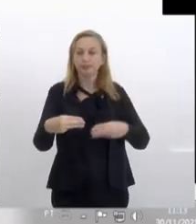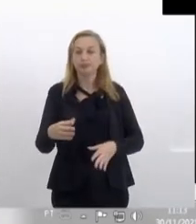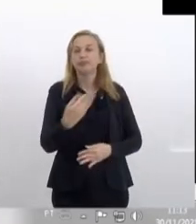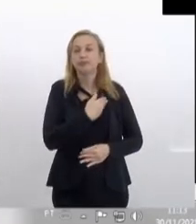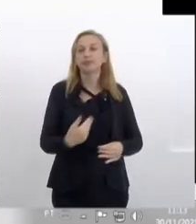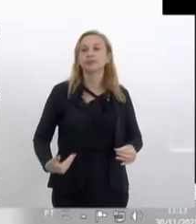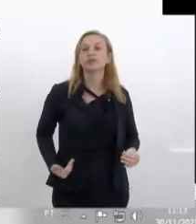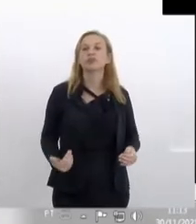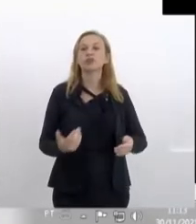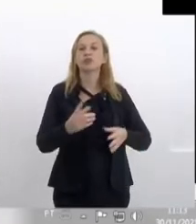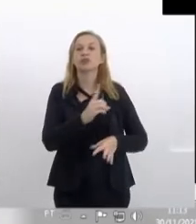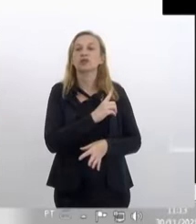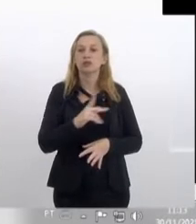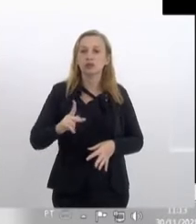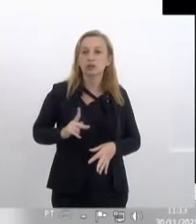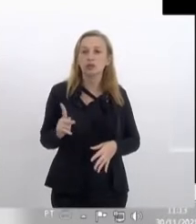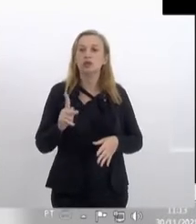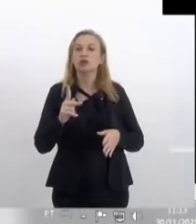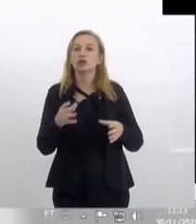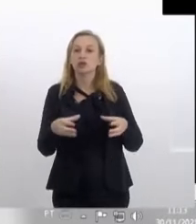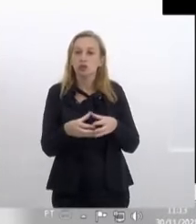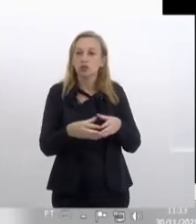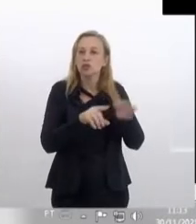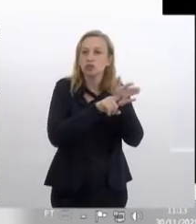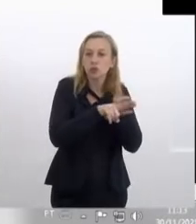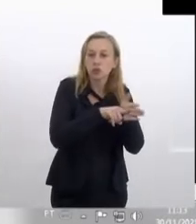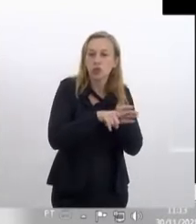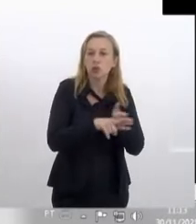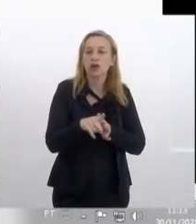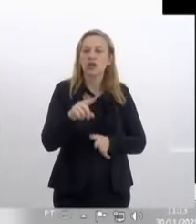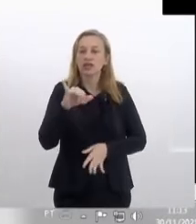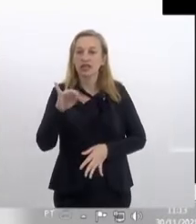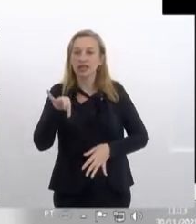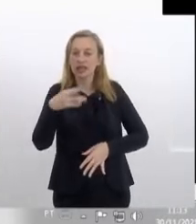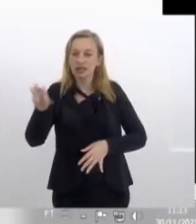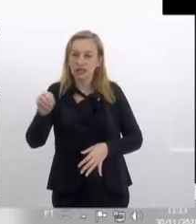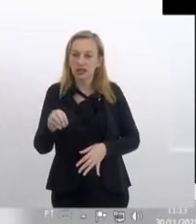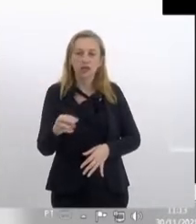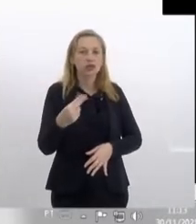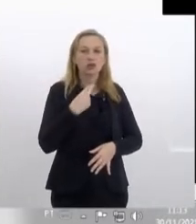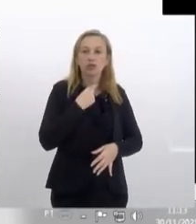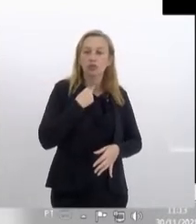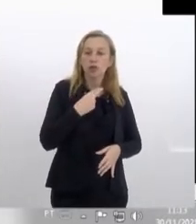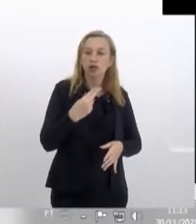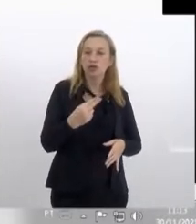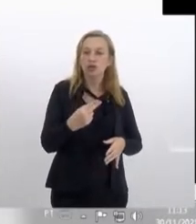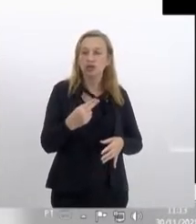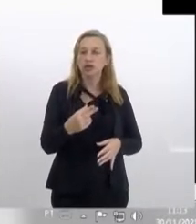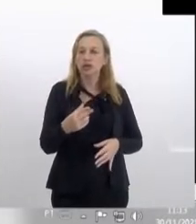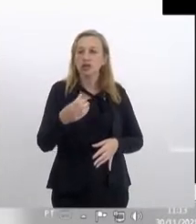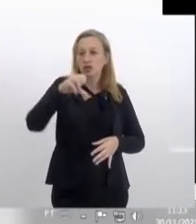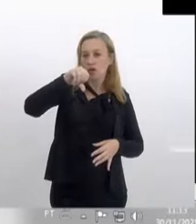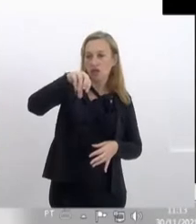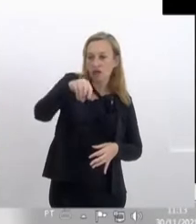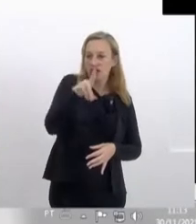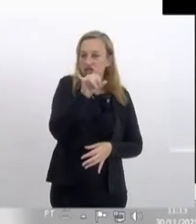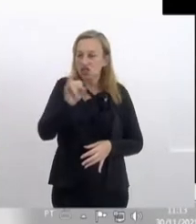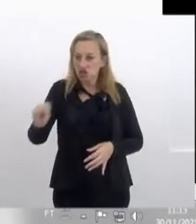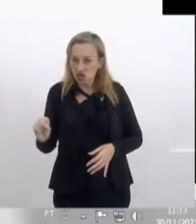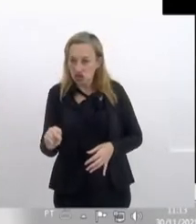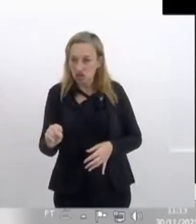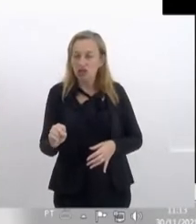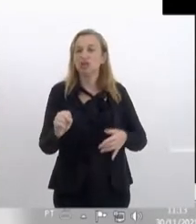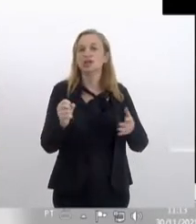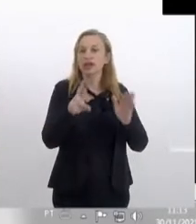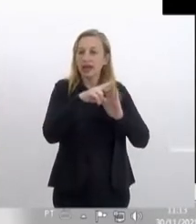Defensoria Pública e os órgãos de fiscalização. A internação não pode passar de 90 dias. Então, tem regras mais específicas em relação à